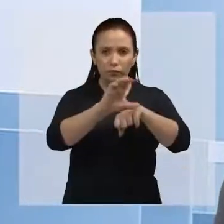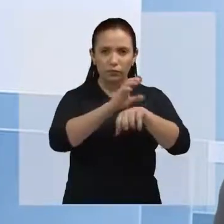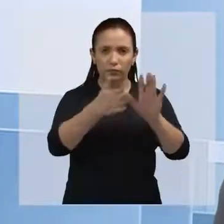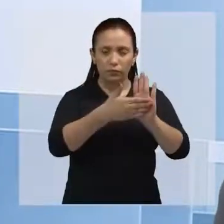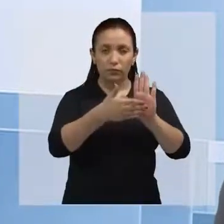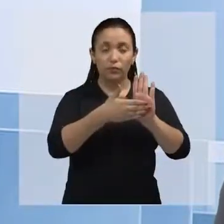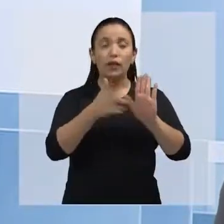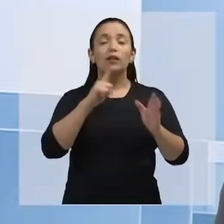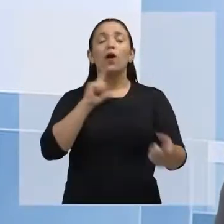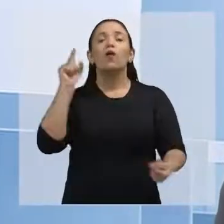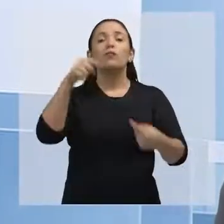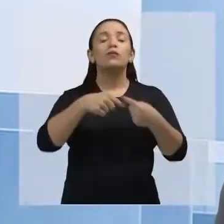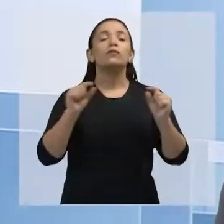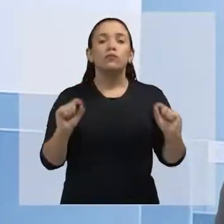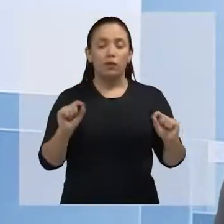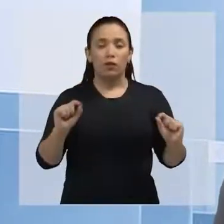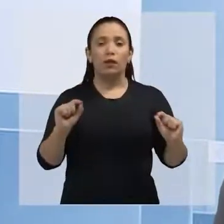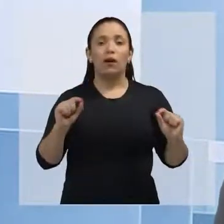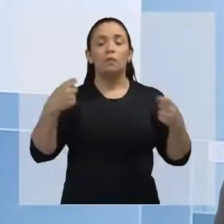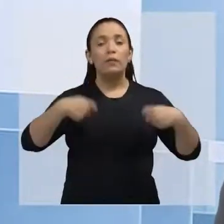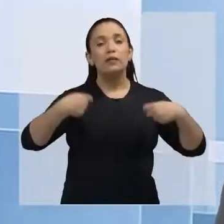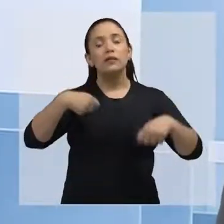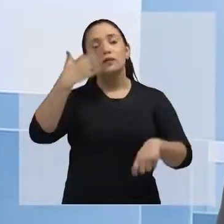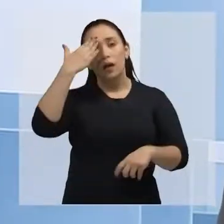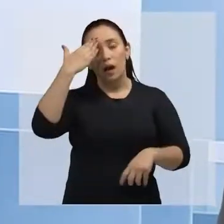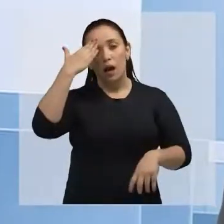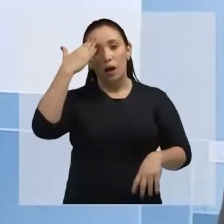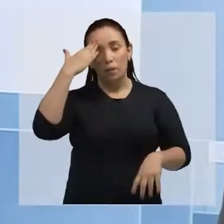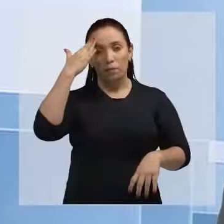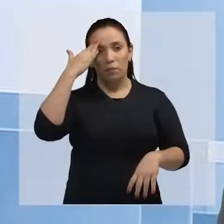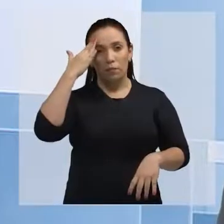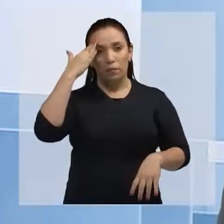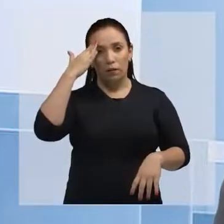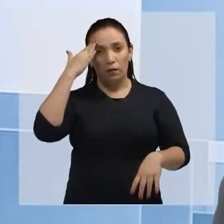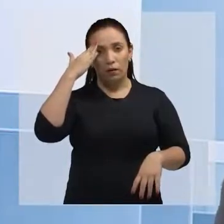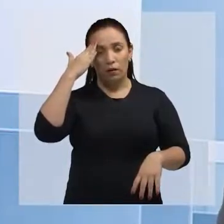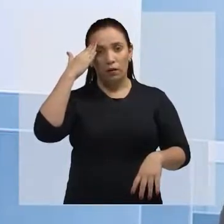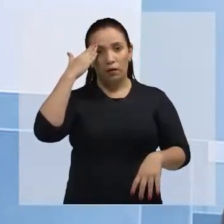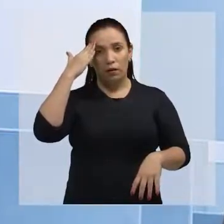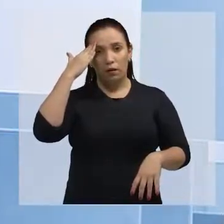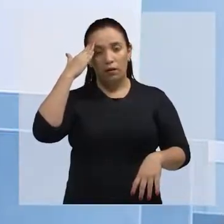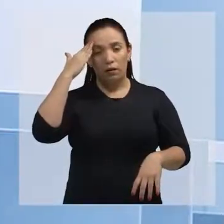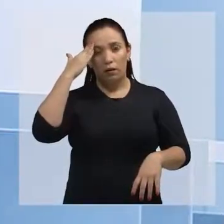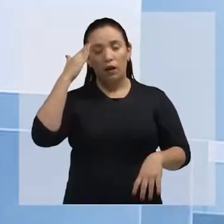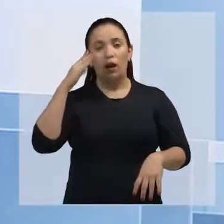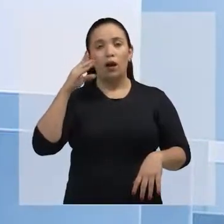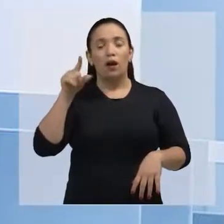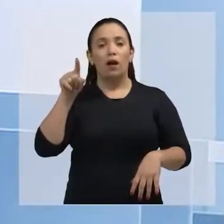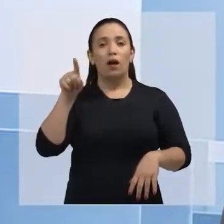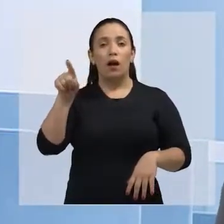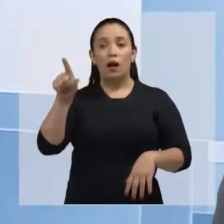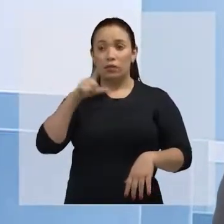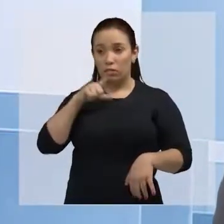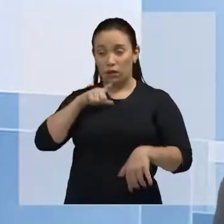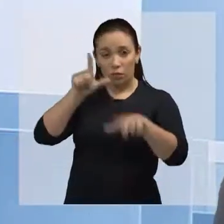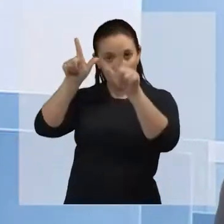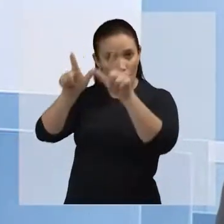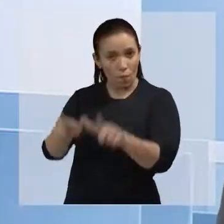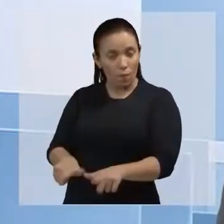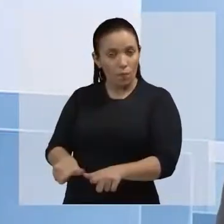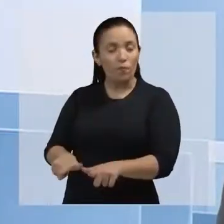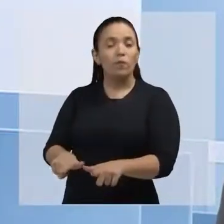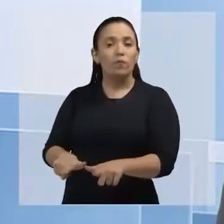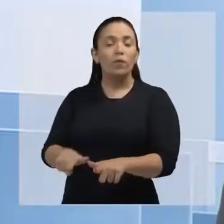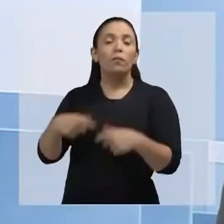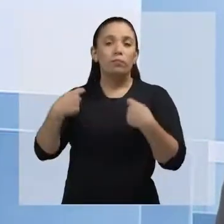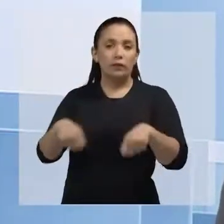constitucionais, elas visam justamente isso, saber se o princípio da presunção da inocência a base foi essa.